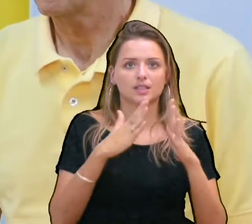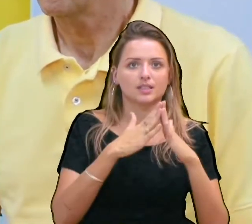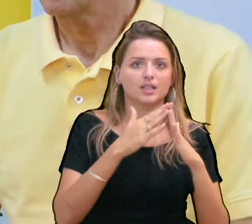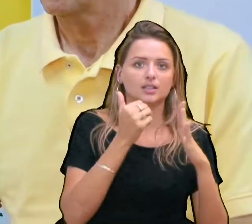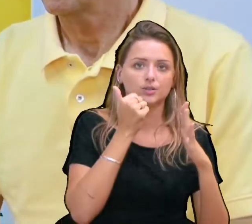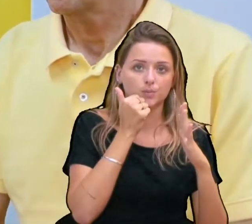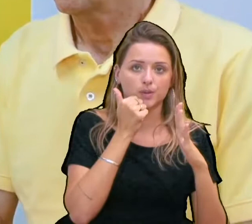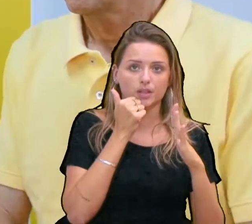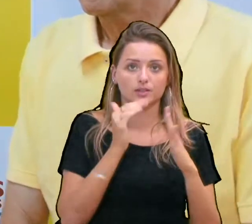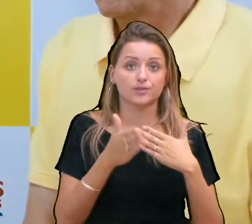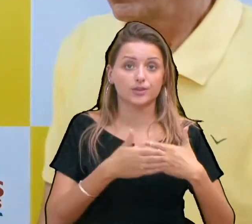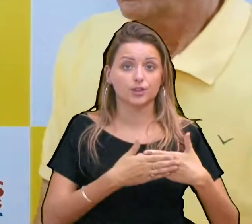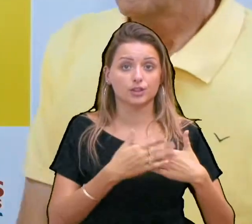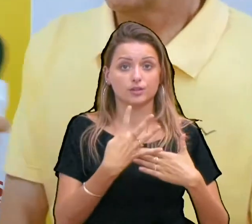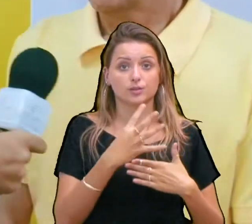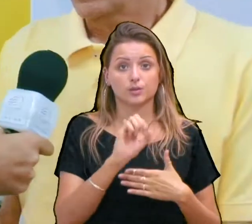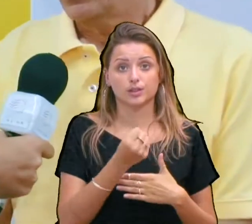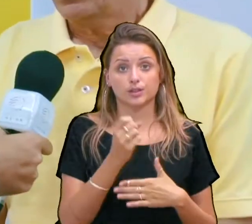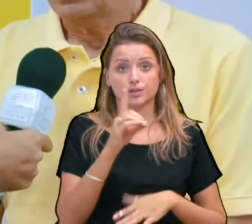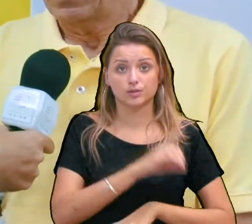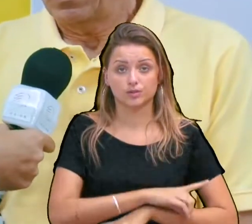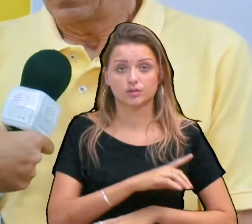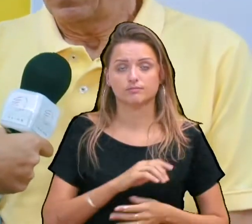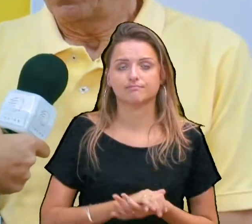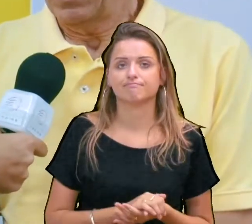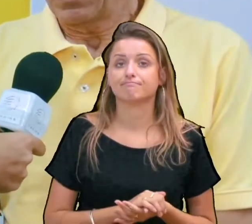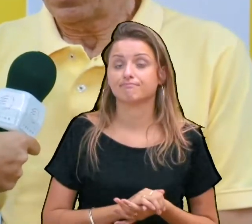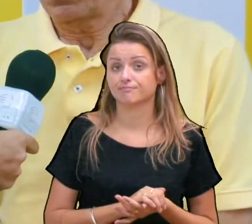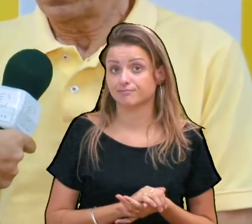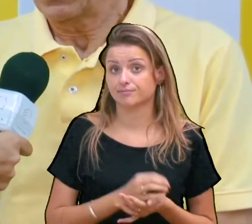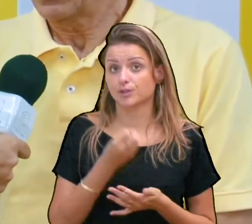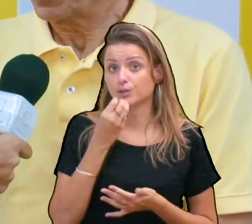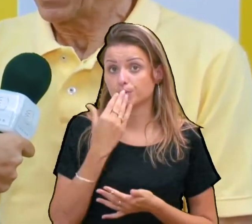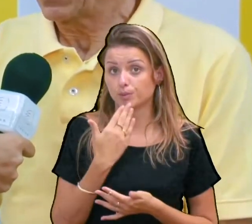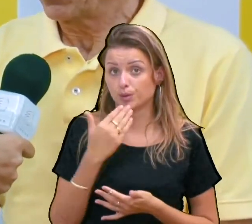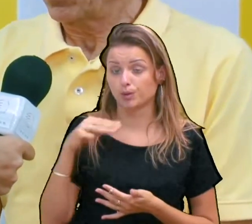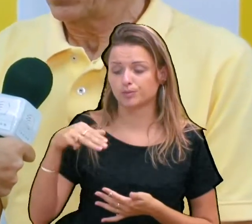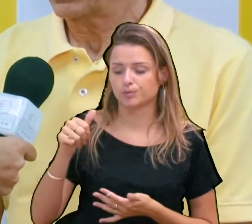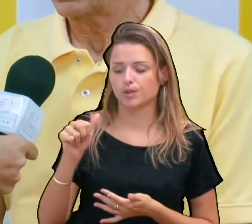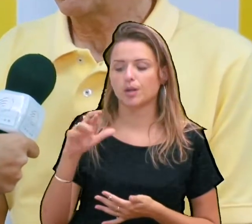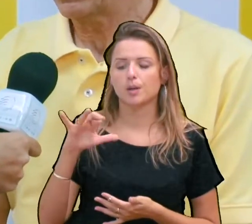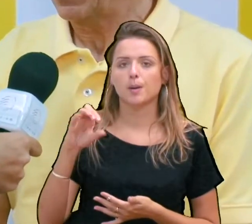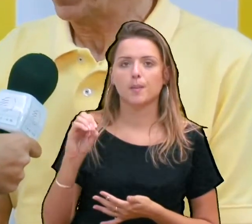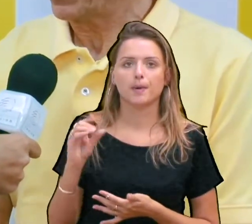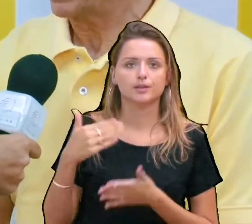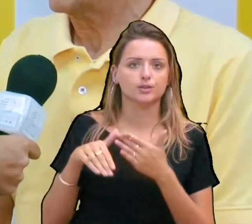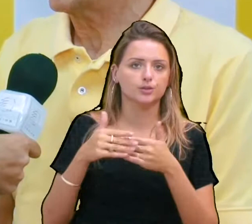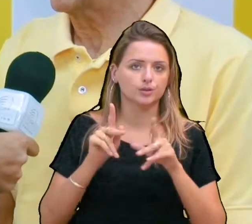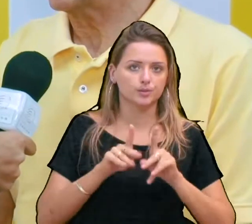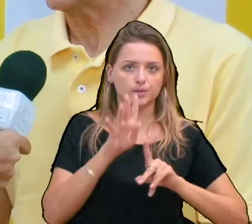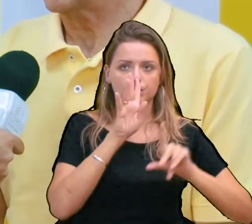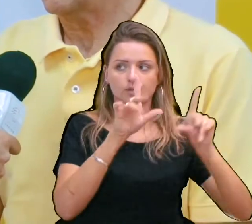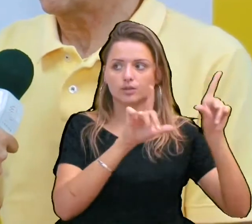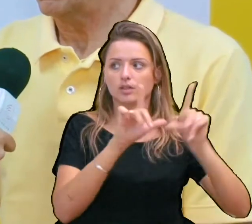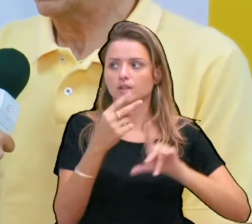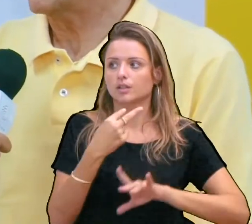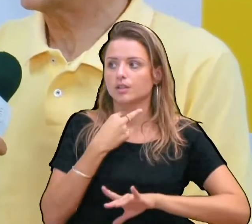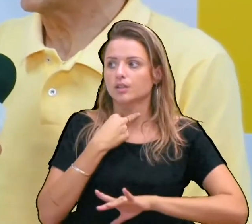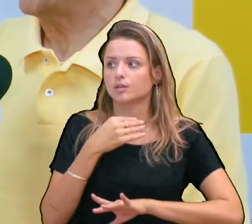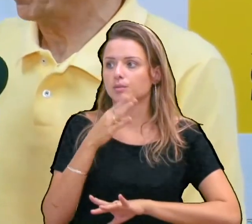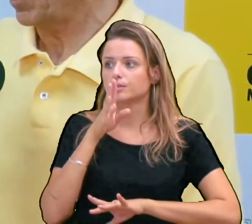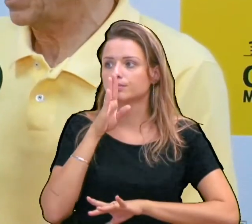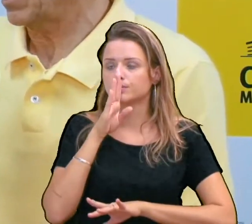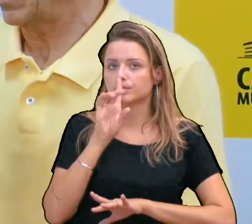fechada há 48 dias, é isso? Olha, Márcio e telespectadores, não dá para a gente silenciar, não